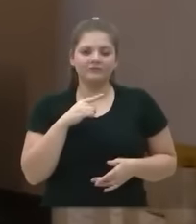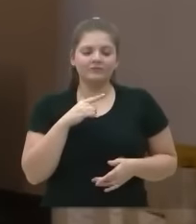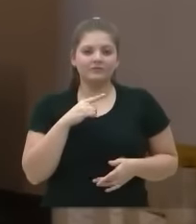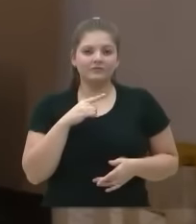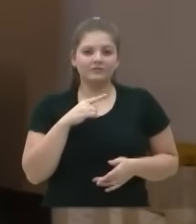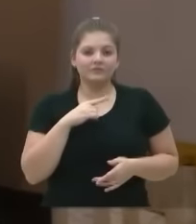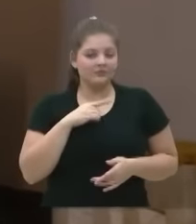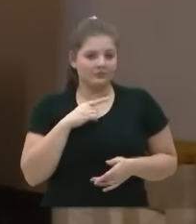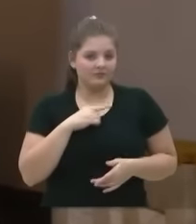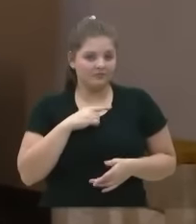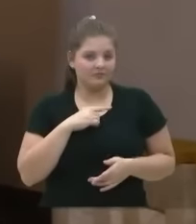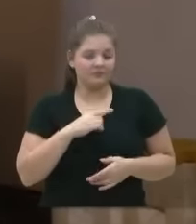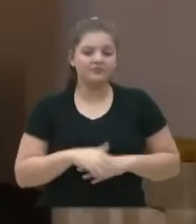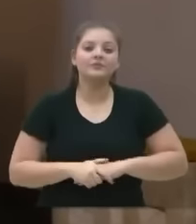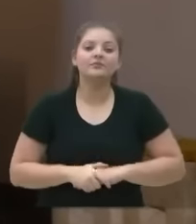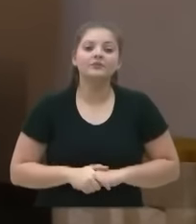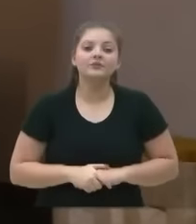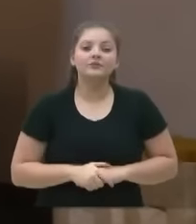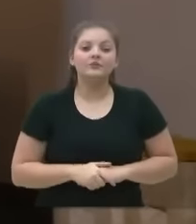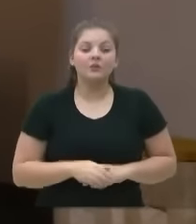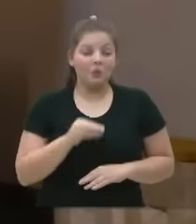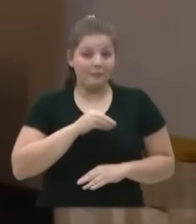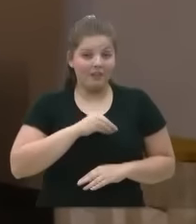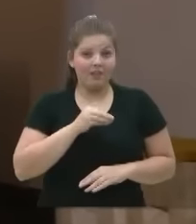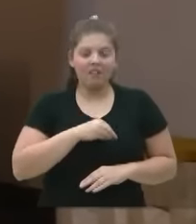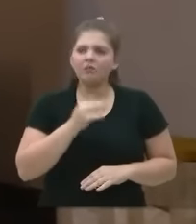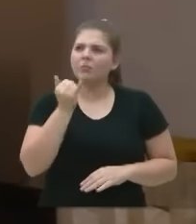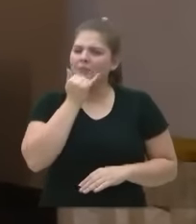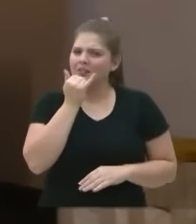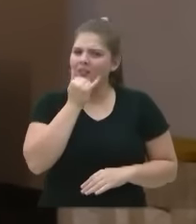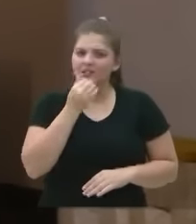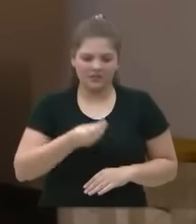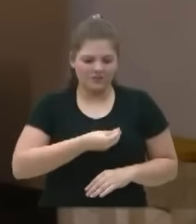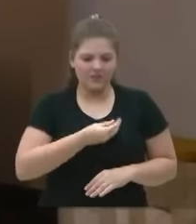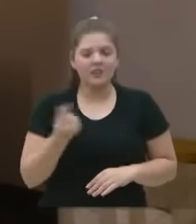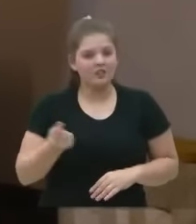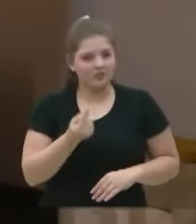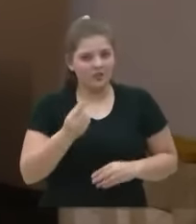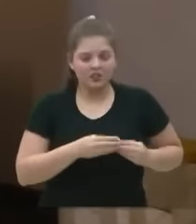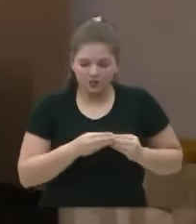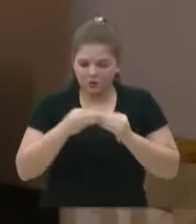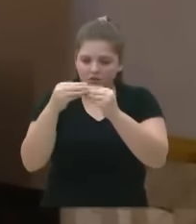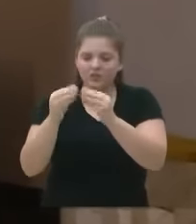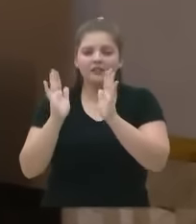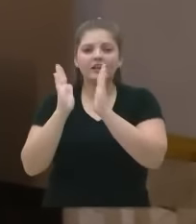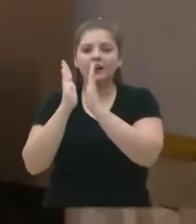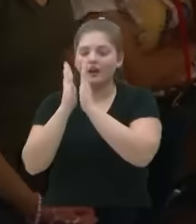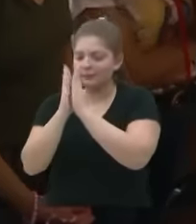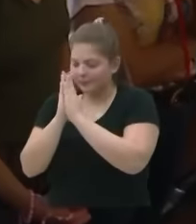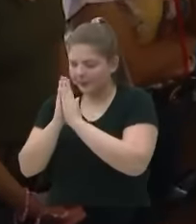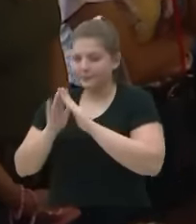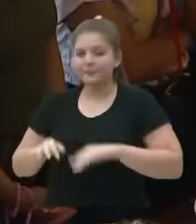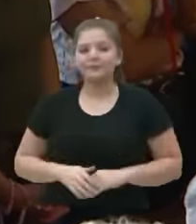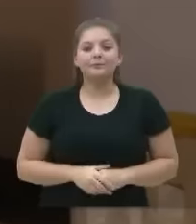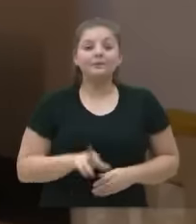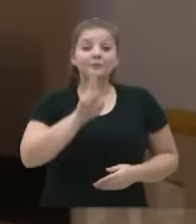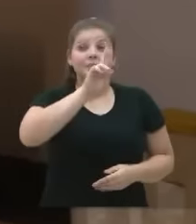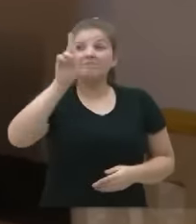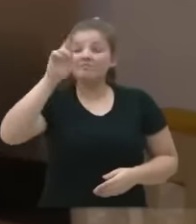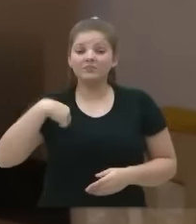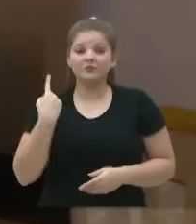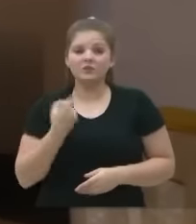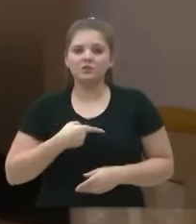perdoe os nossos pecados e nos conduza à vida eterna. Amém.